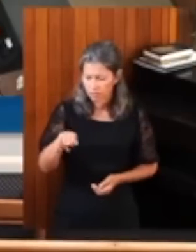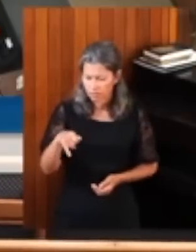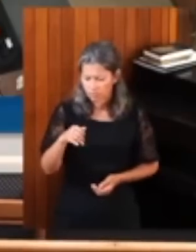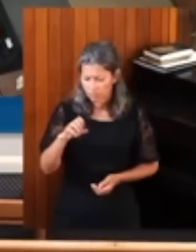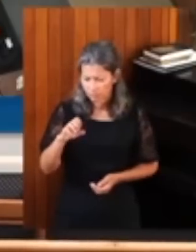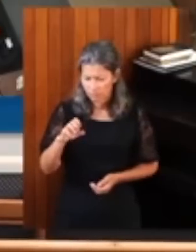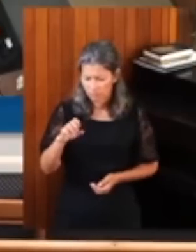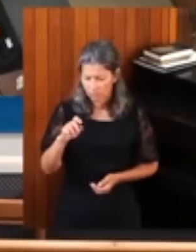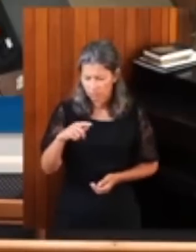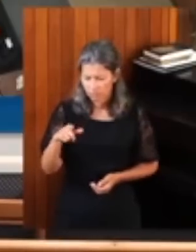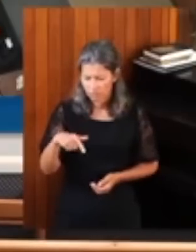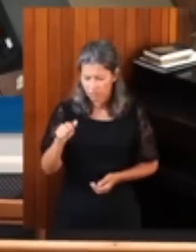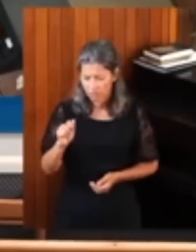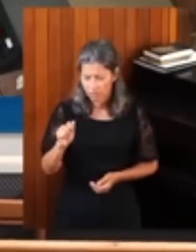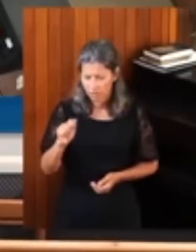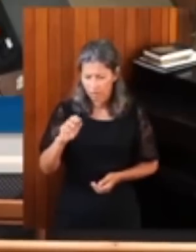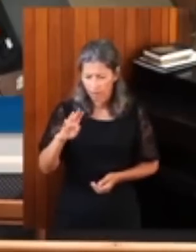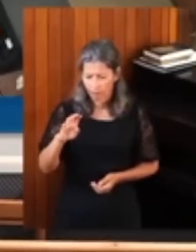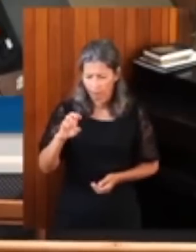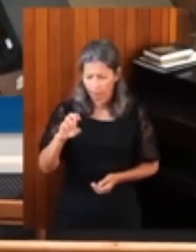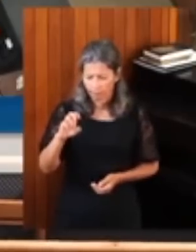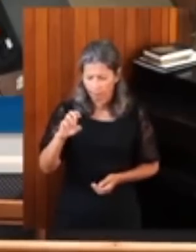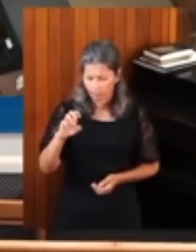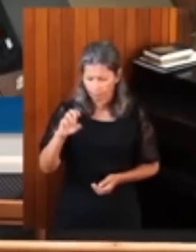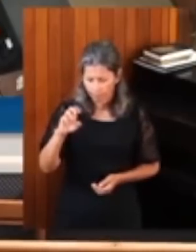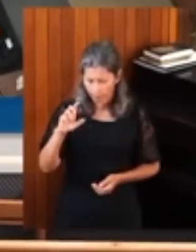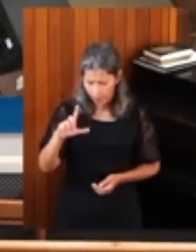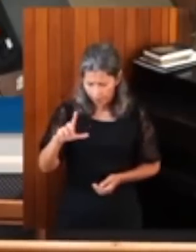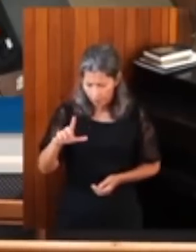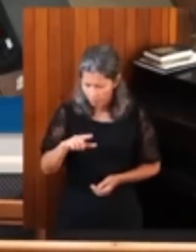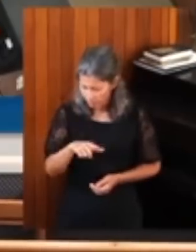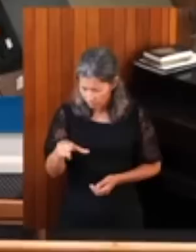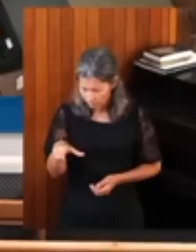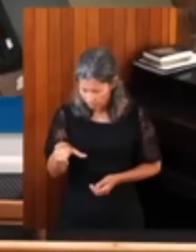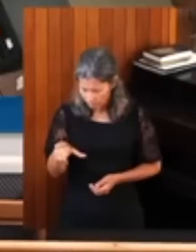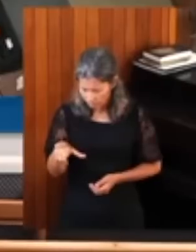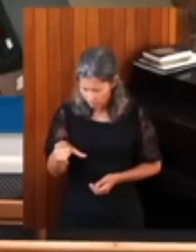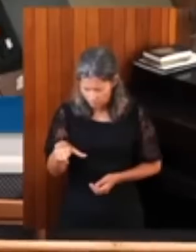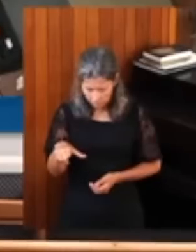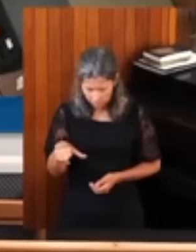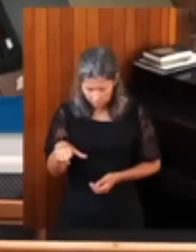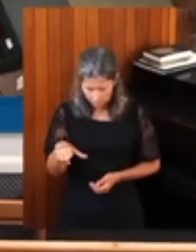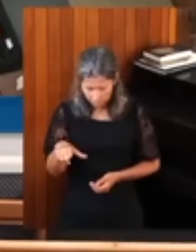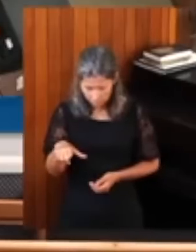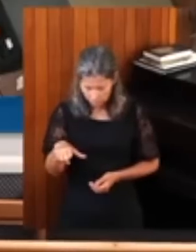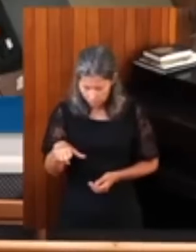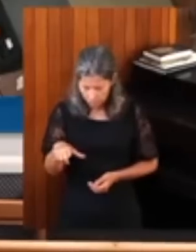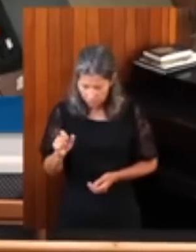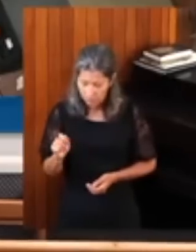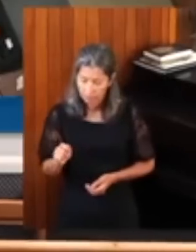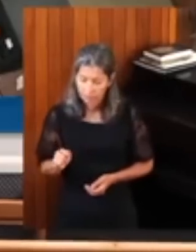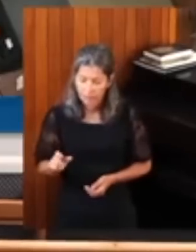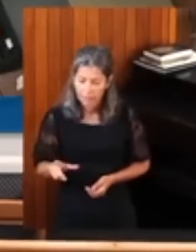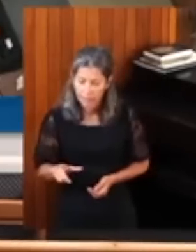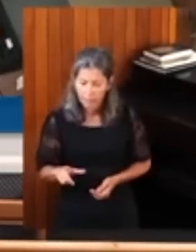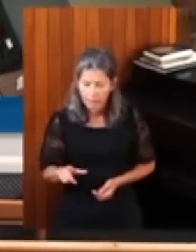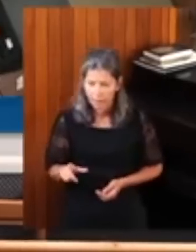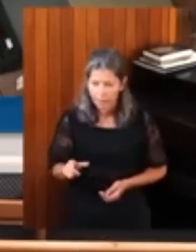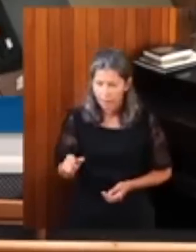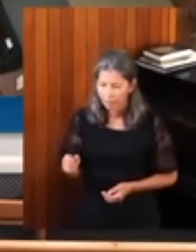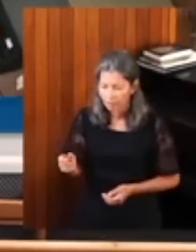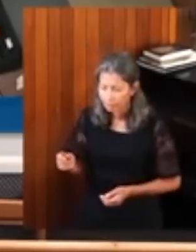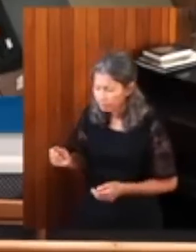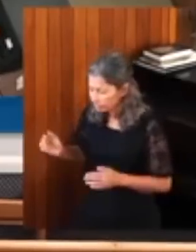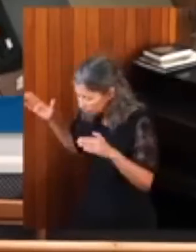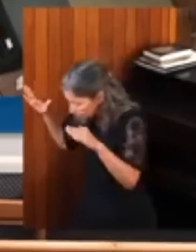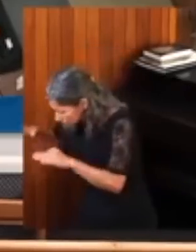as próprias bestas, né? Vêm lá de Daniel, os animais representam reinos. Uma série de conceitos, de metáforas,